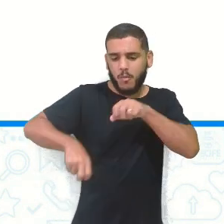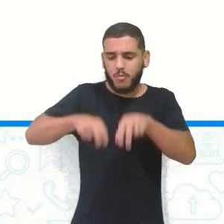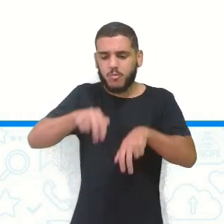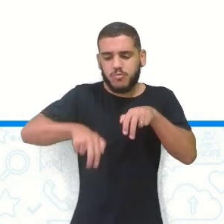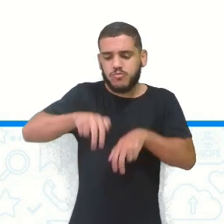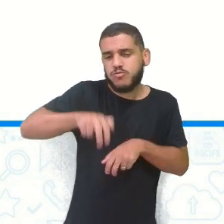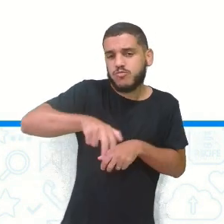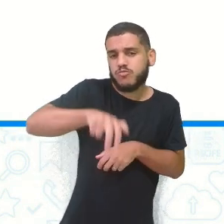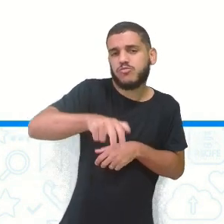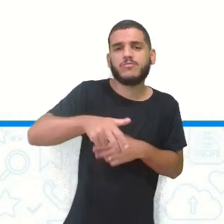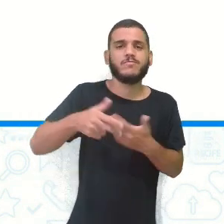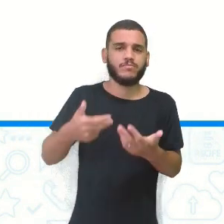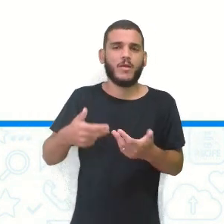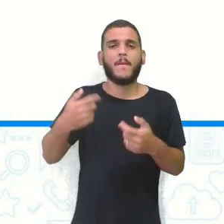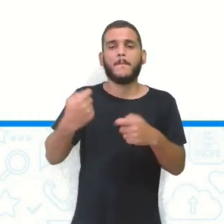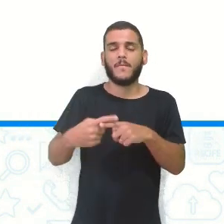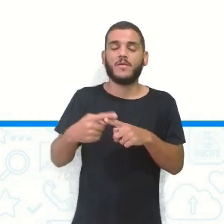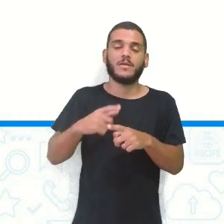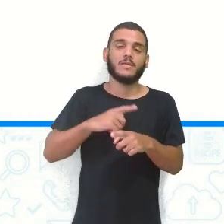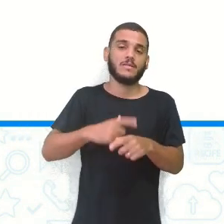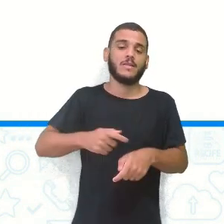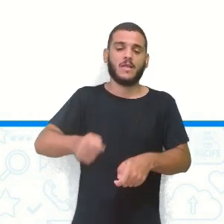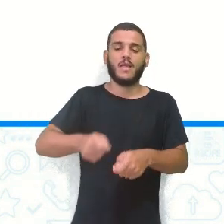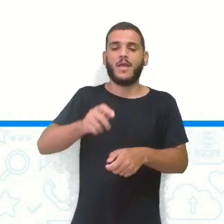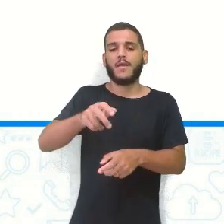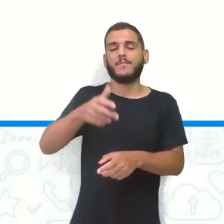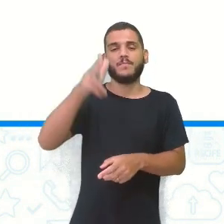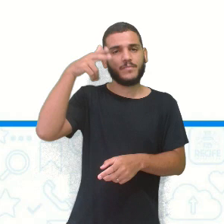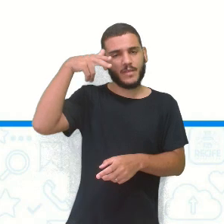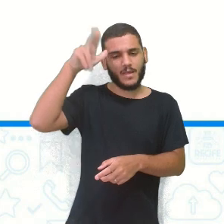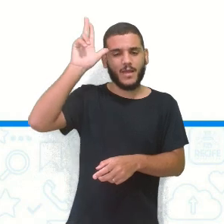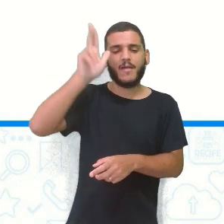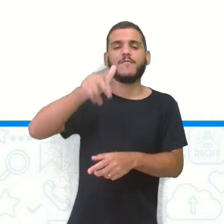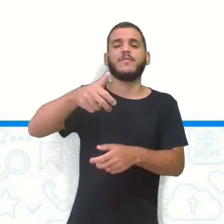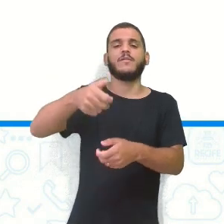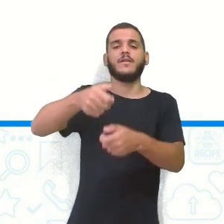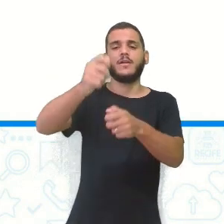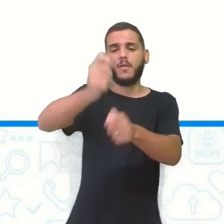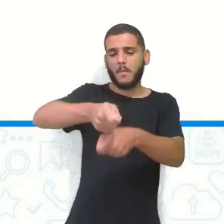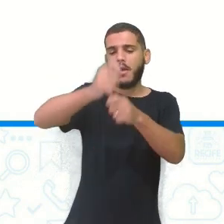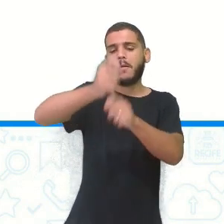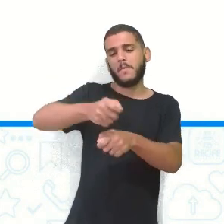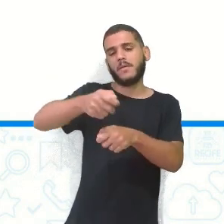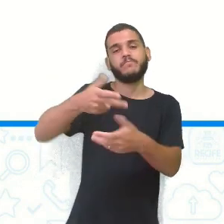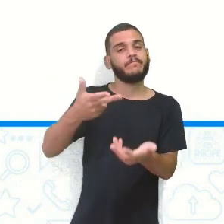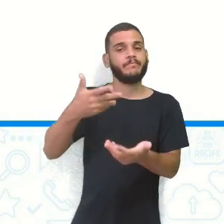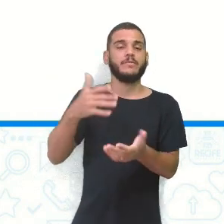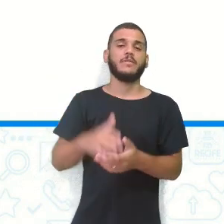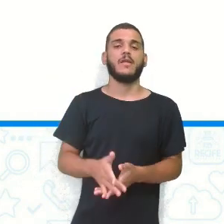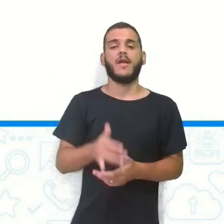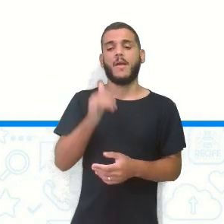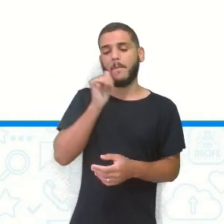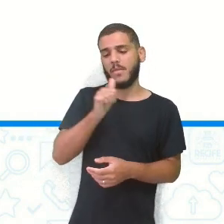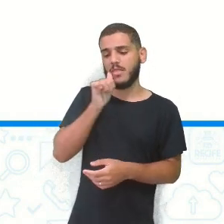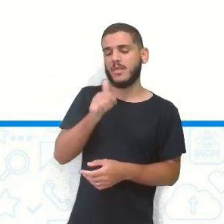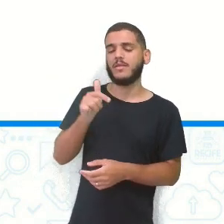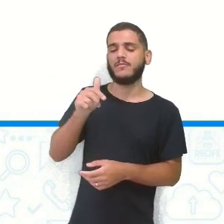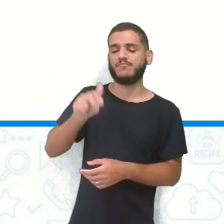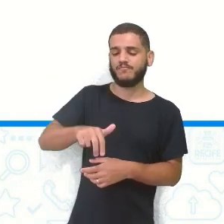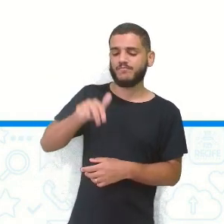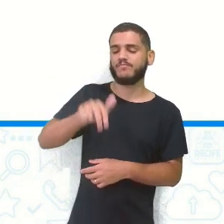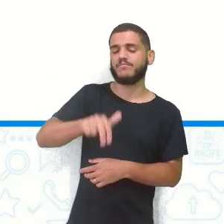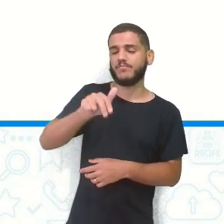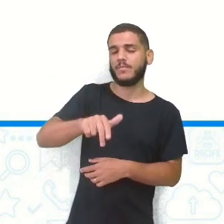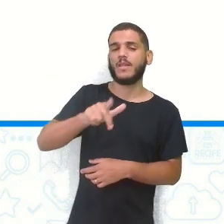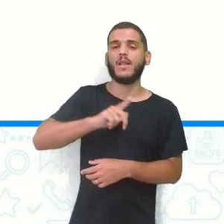ser atropelada por uma carruagem. A pobre menina continuava caminhando e levava no avental